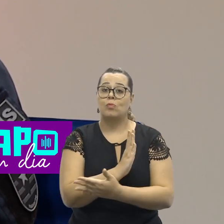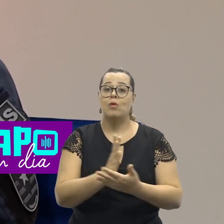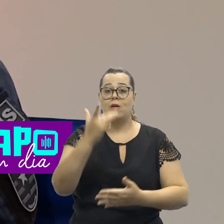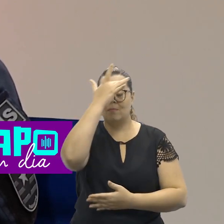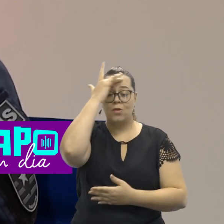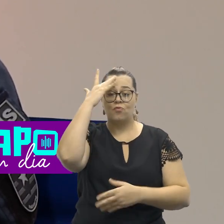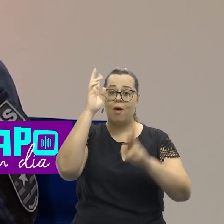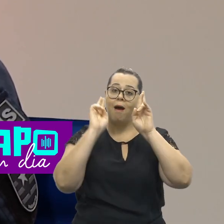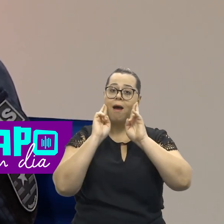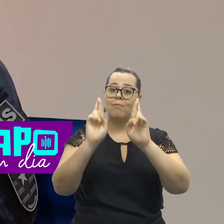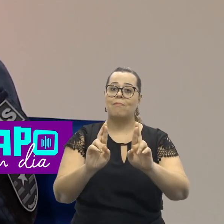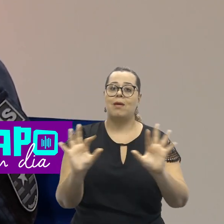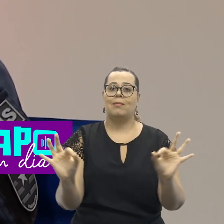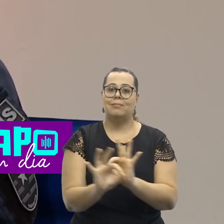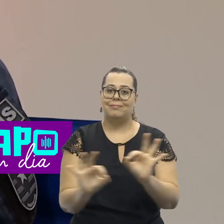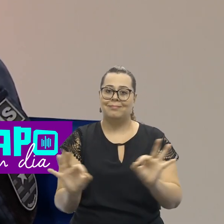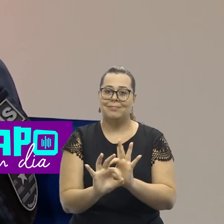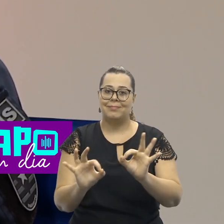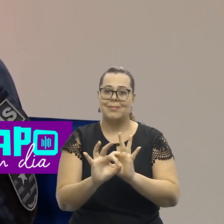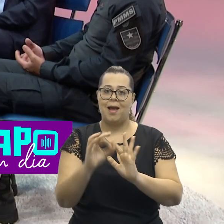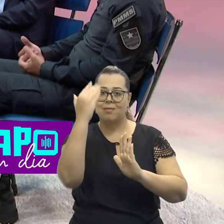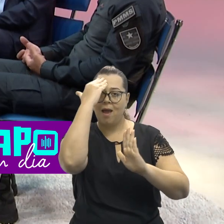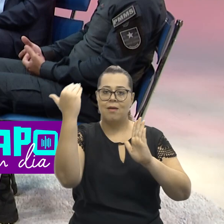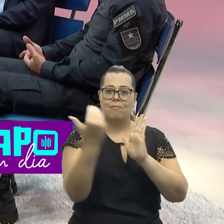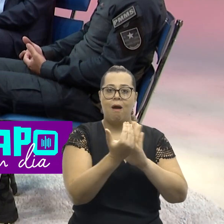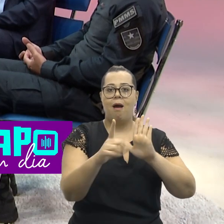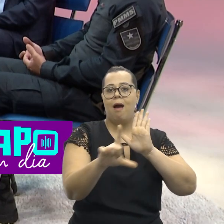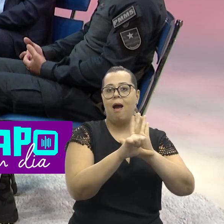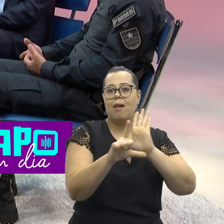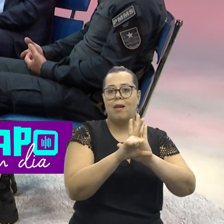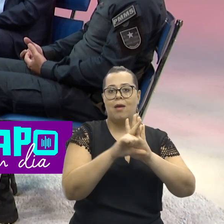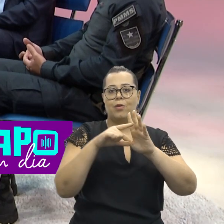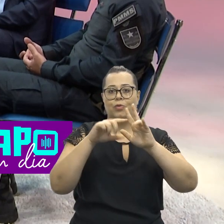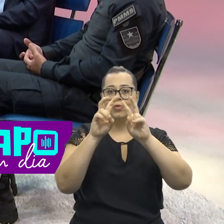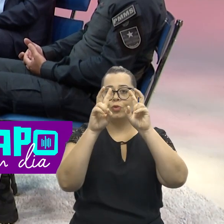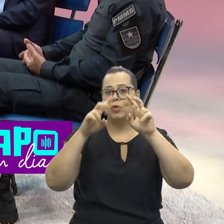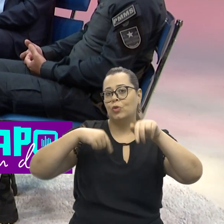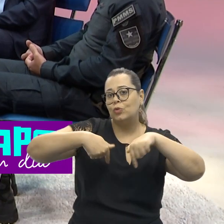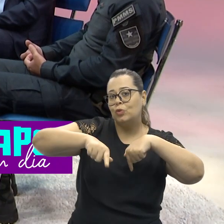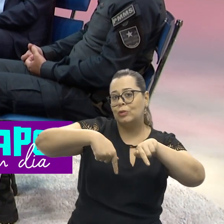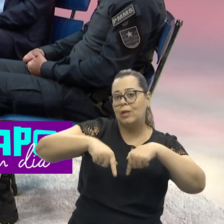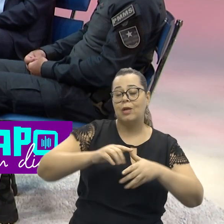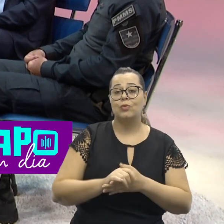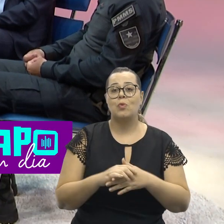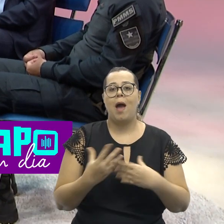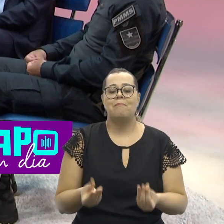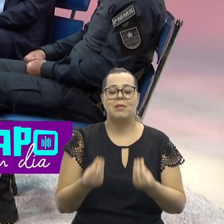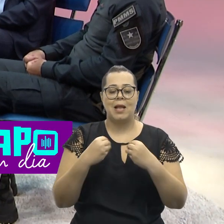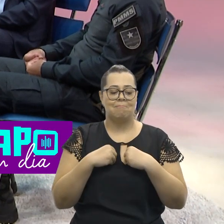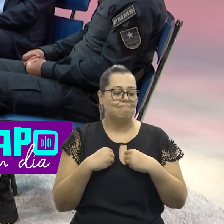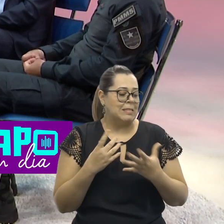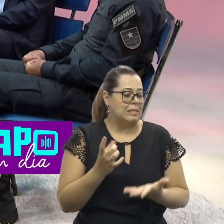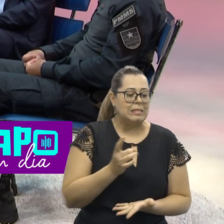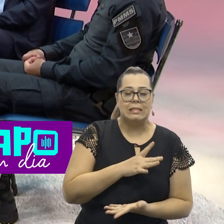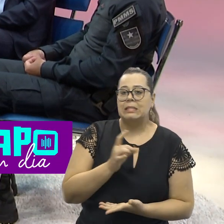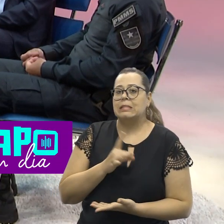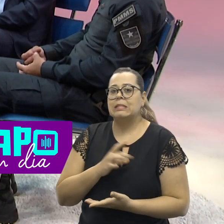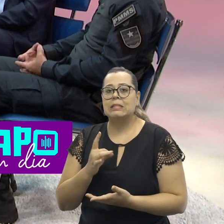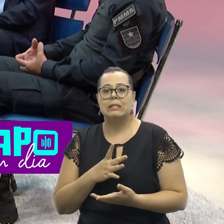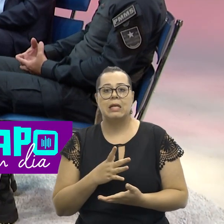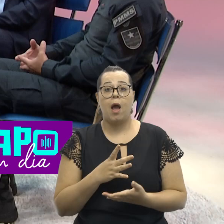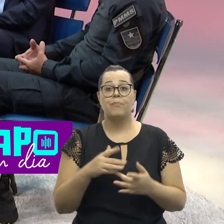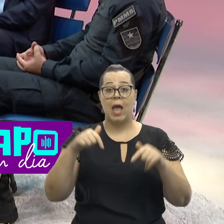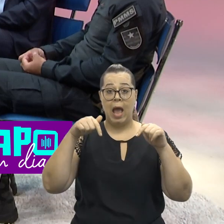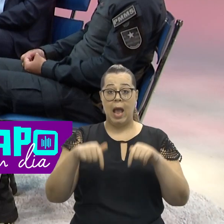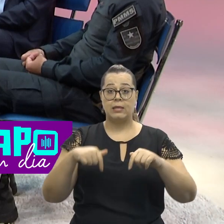esse descumprimento às regras de trânsito ele é que gera insegurança. A gente trabalha no trânsito com uma espécie de